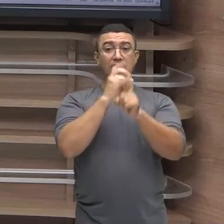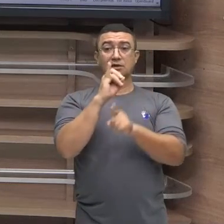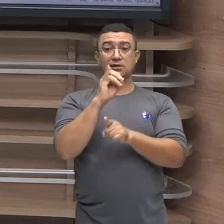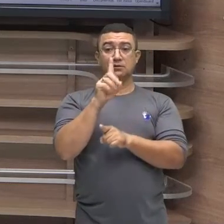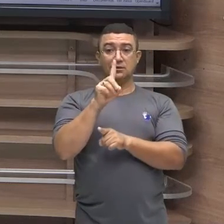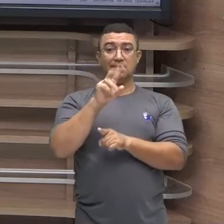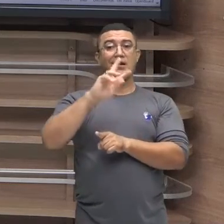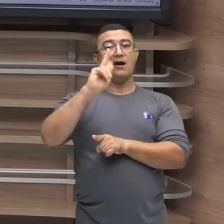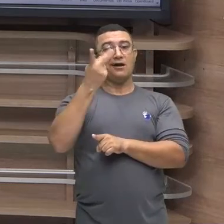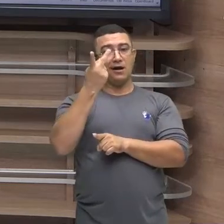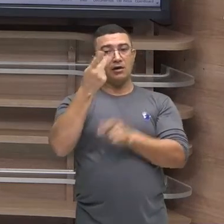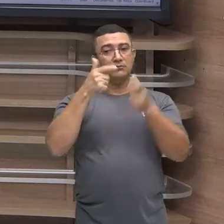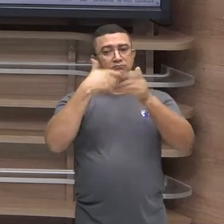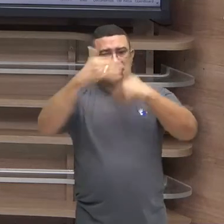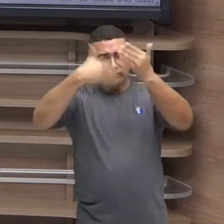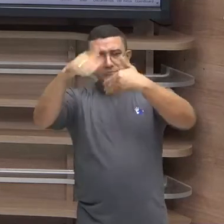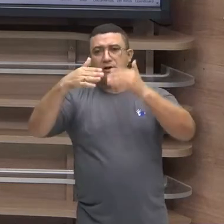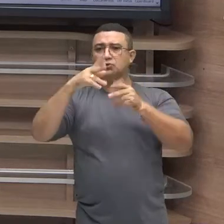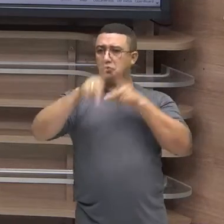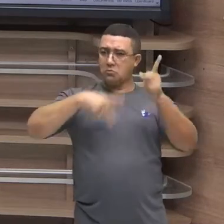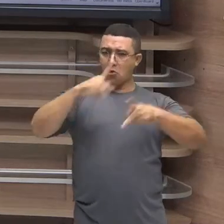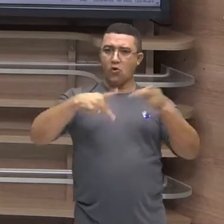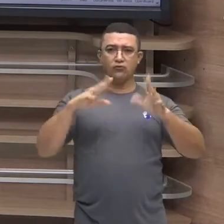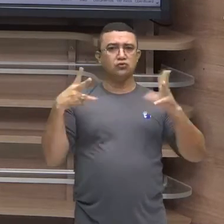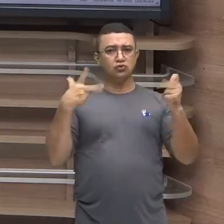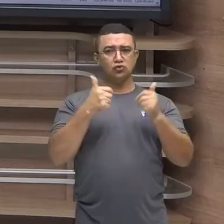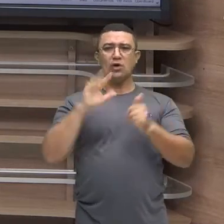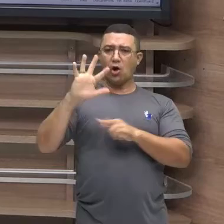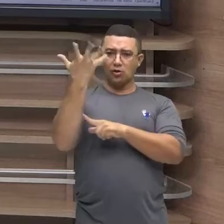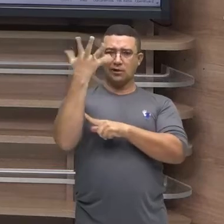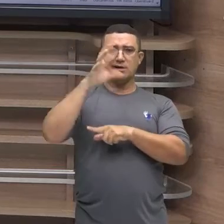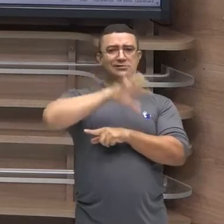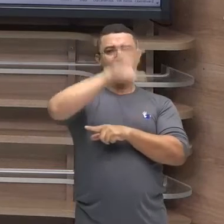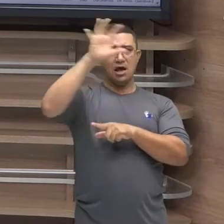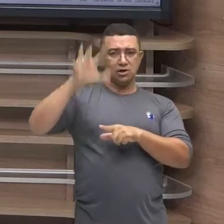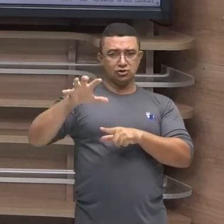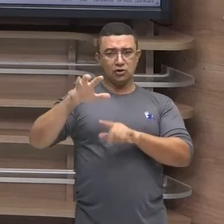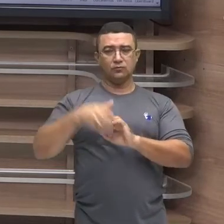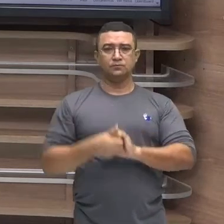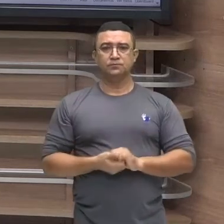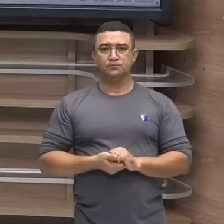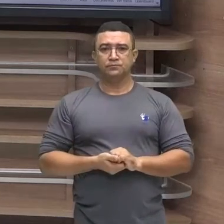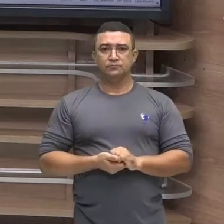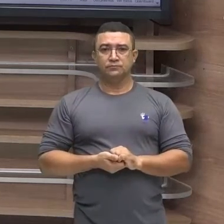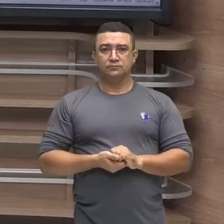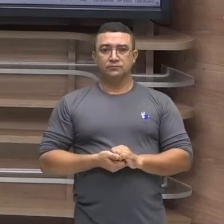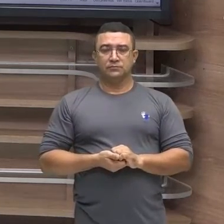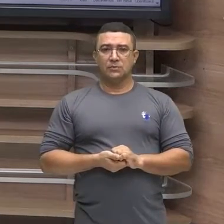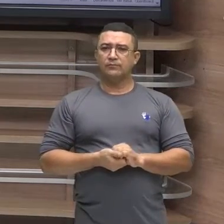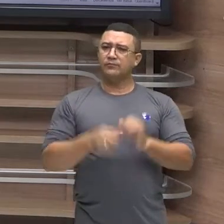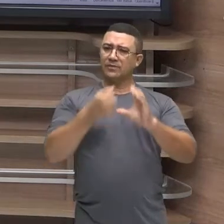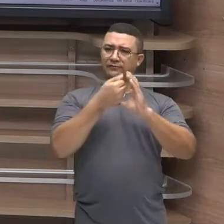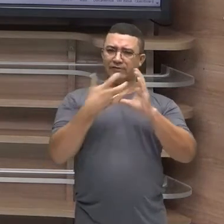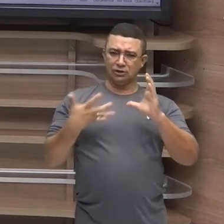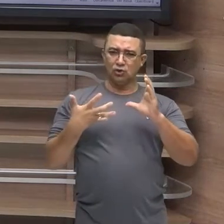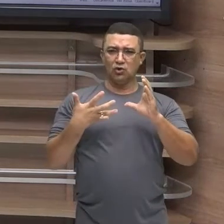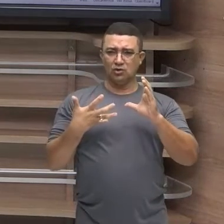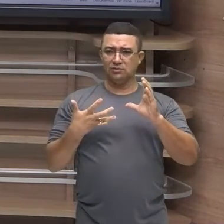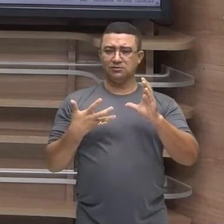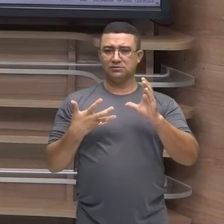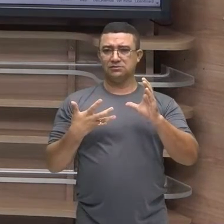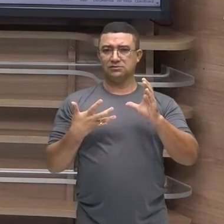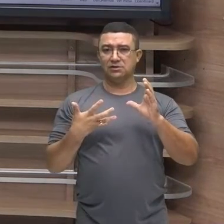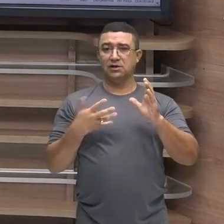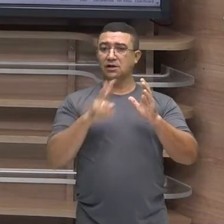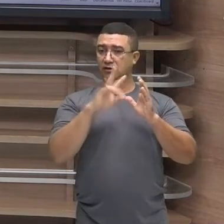o crescimento da população, tudo que vem ocorrendo ali naquela região. E são justamente esses fatores, né,